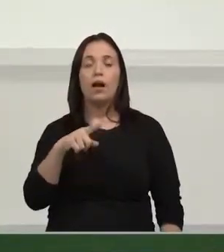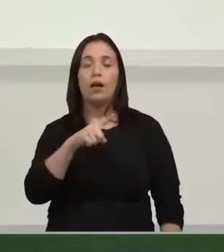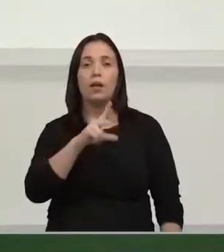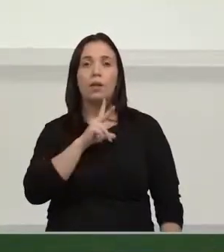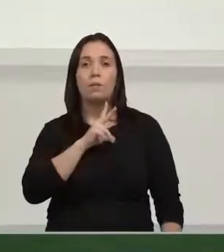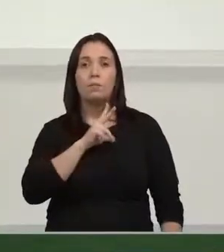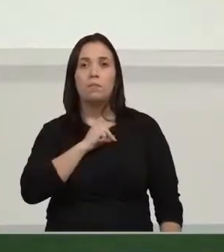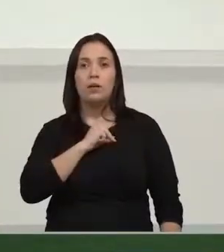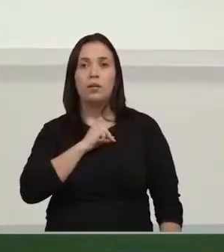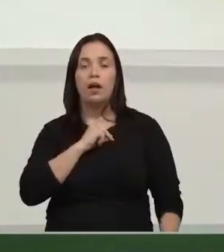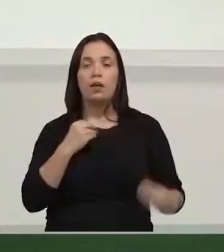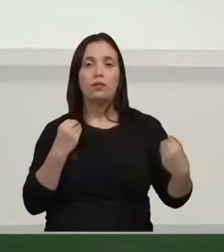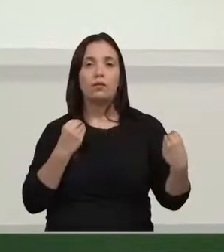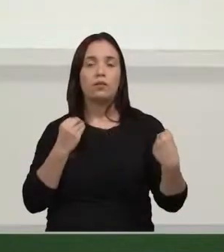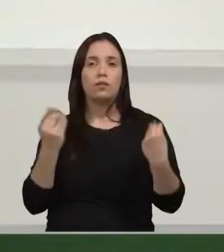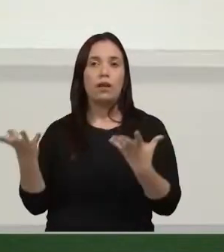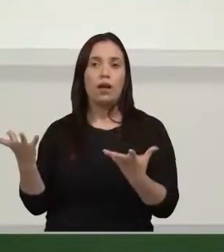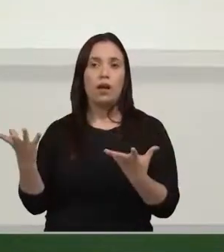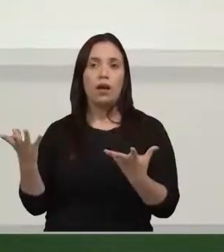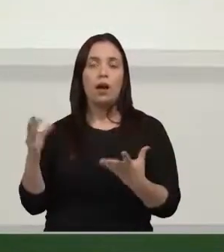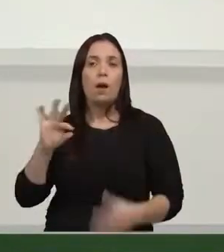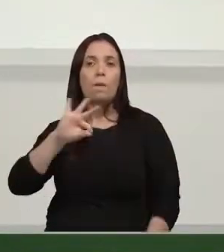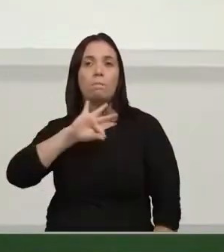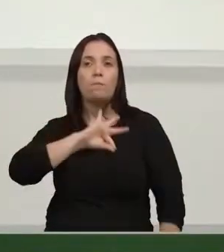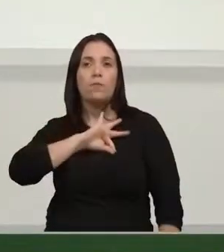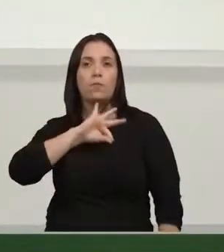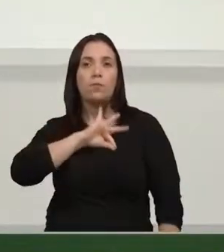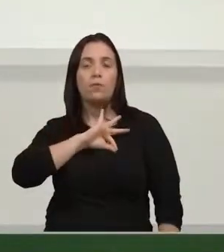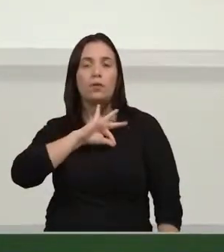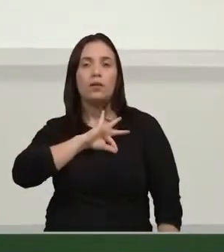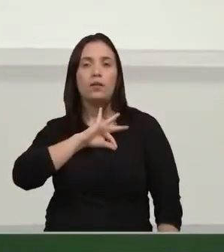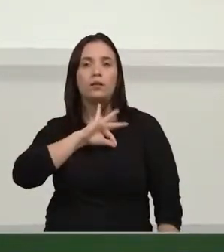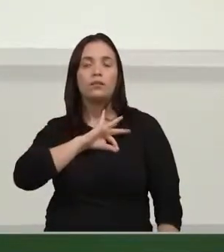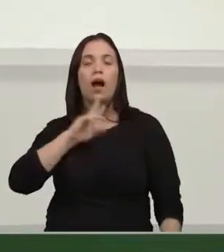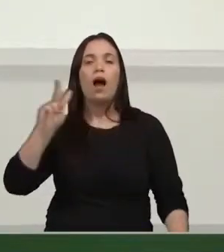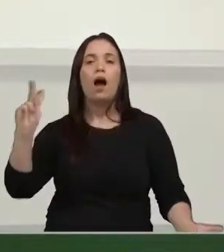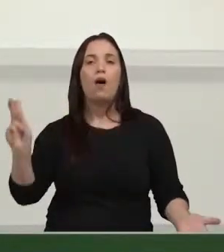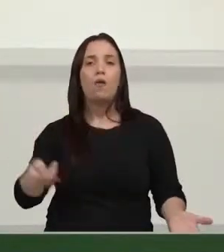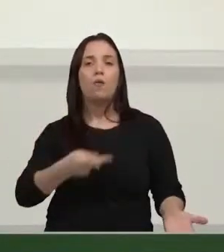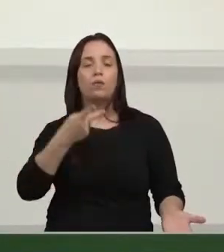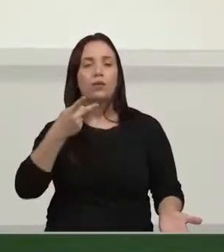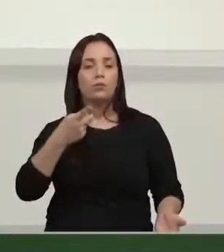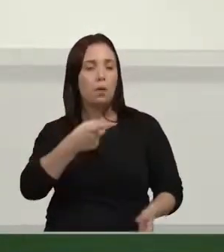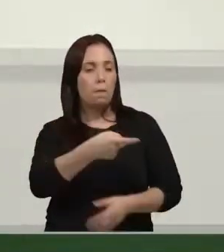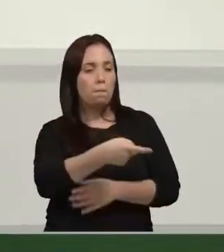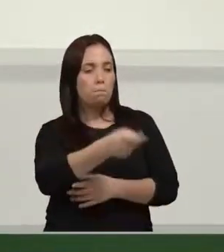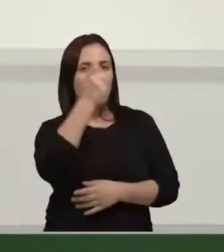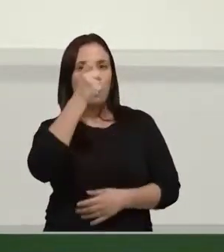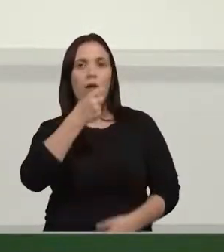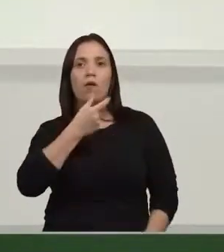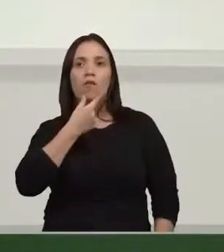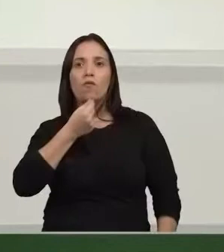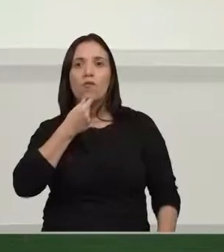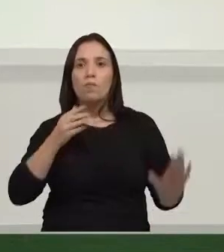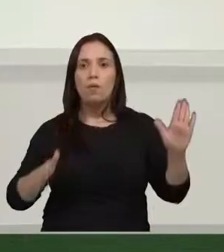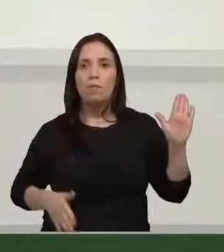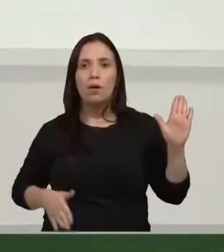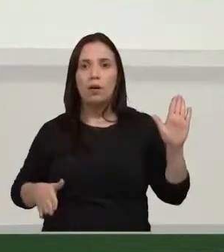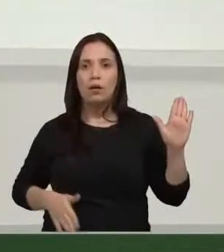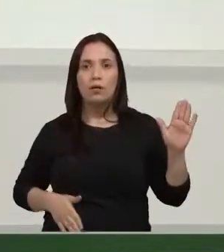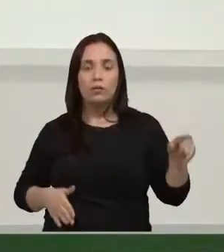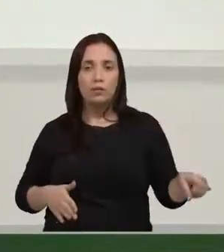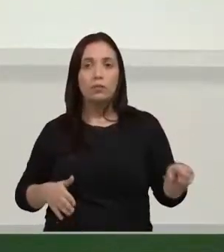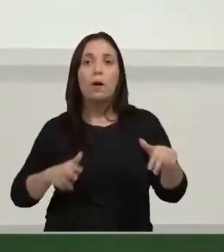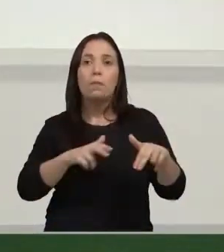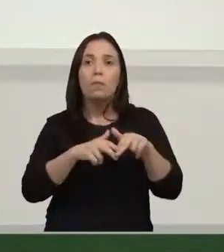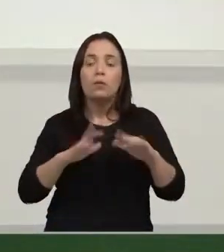tema segurança pública vai ser forte em todos os estados brasileiros. Não é só no Ceará, não é só em São